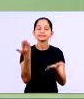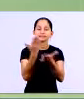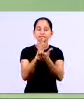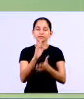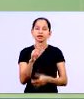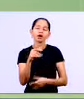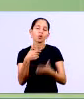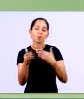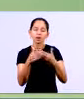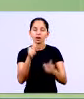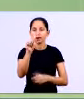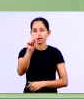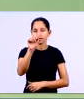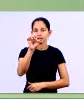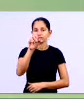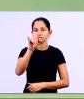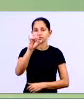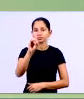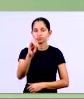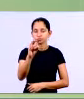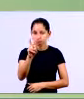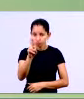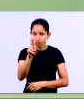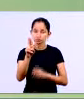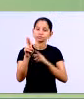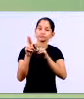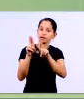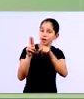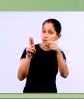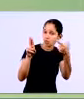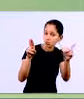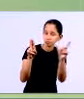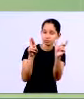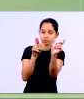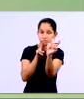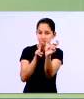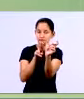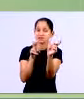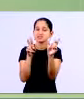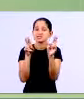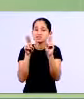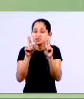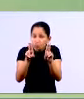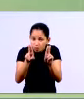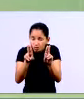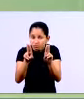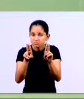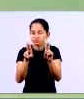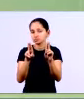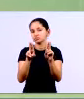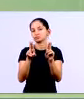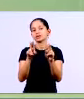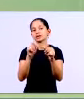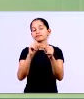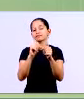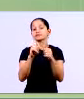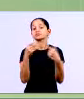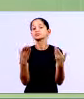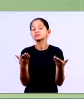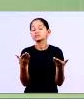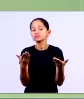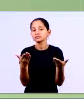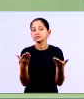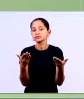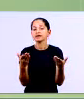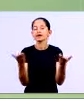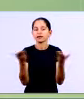vogal e a palavra seguinte também começar com a vogal igual,